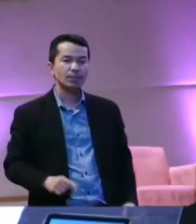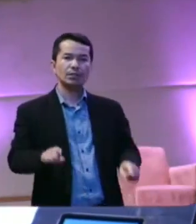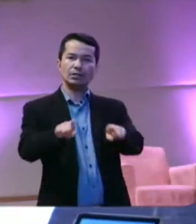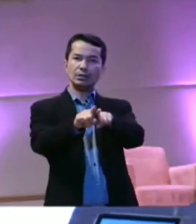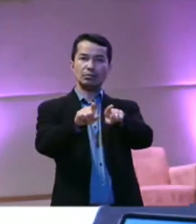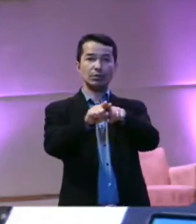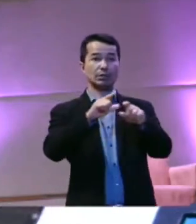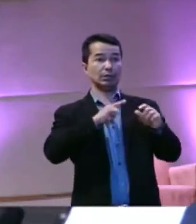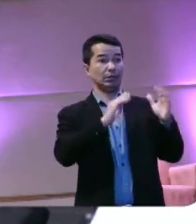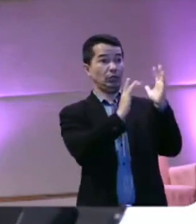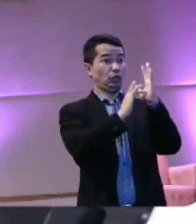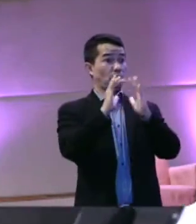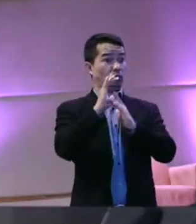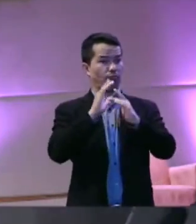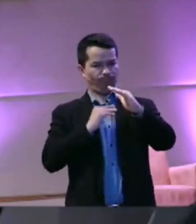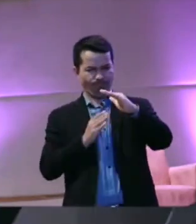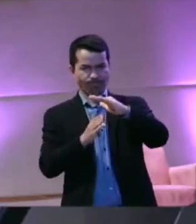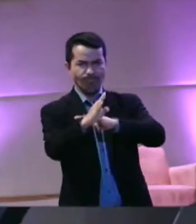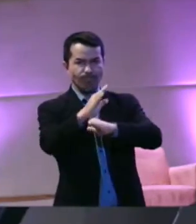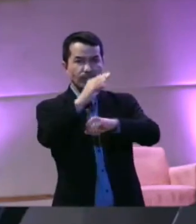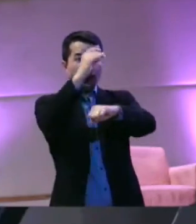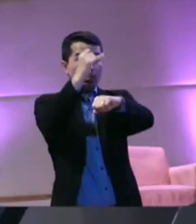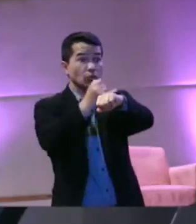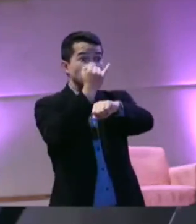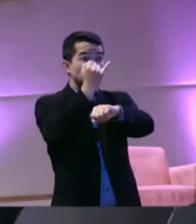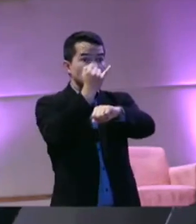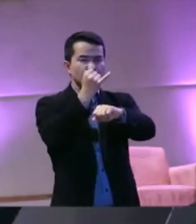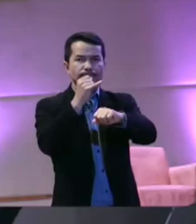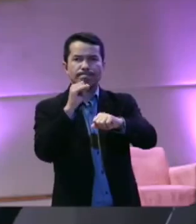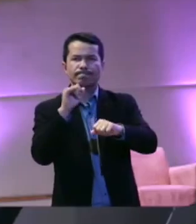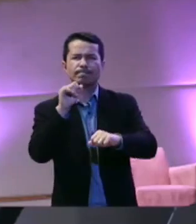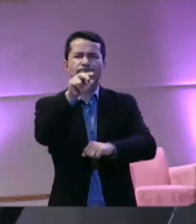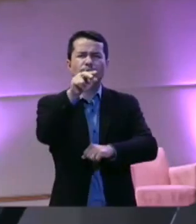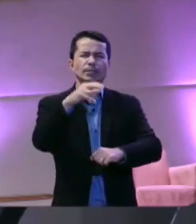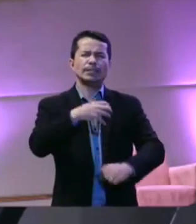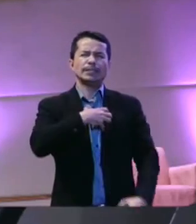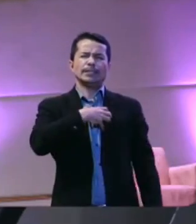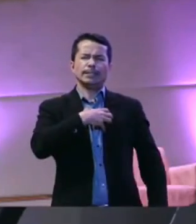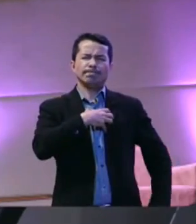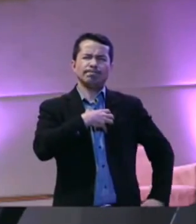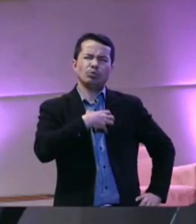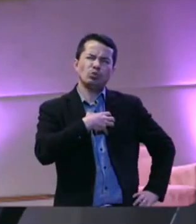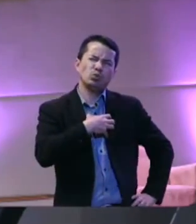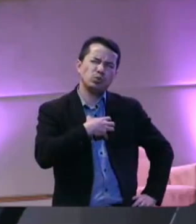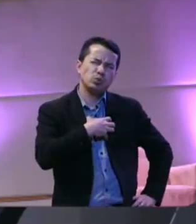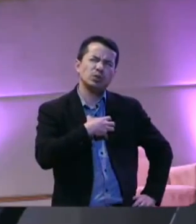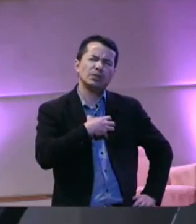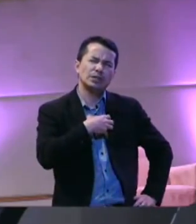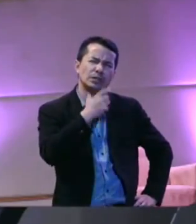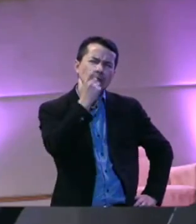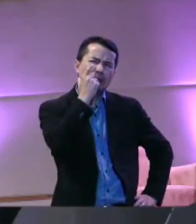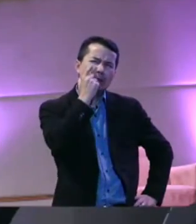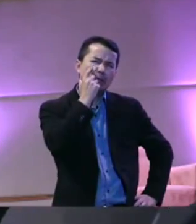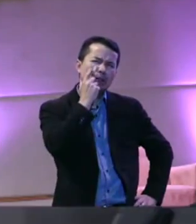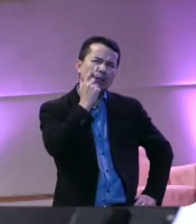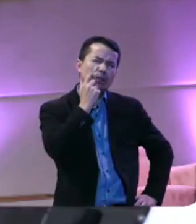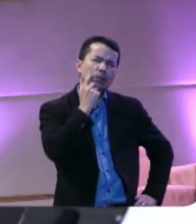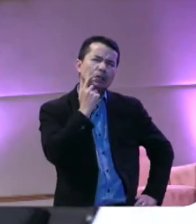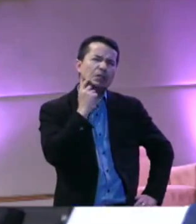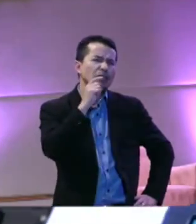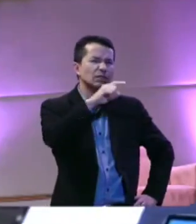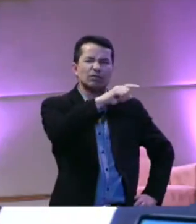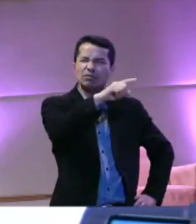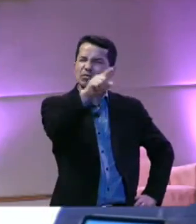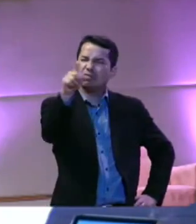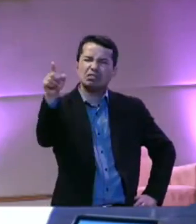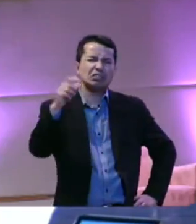E nós vemos ele entrando em Jerusalém, olhando para ela e num sentir dolorido, ele dizendo: ah, se você